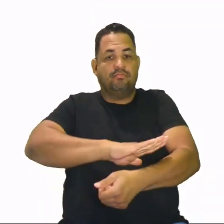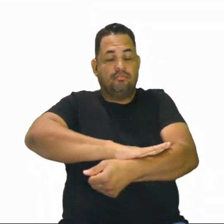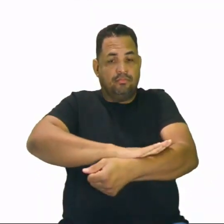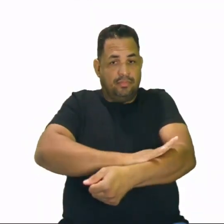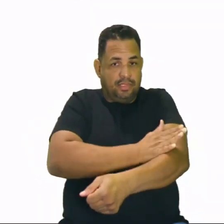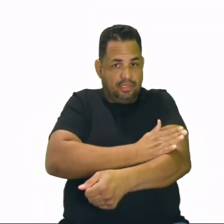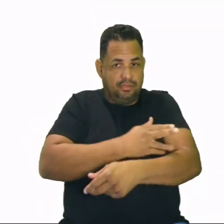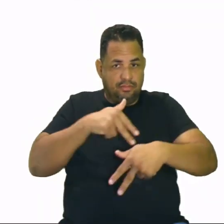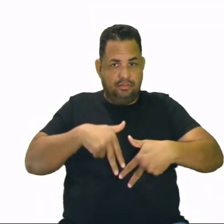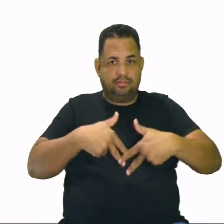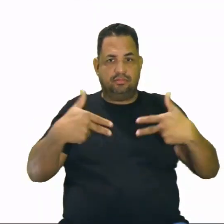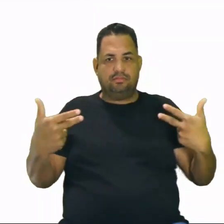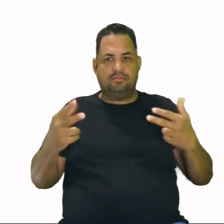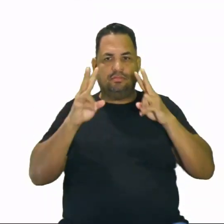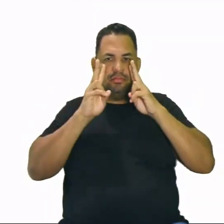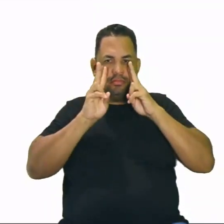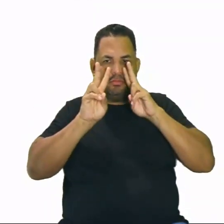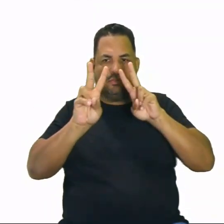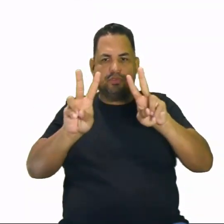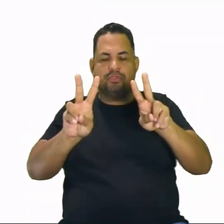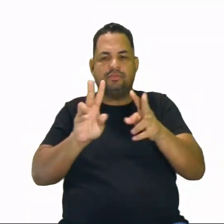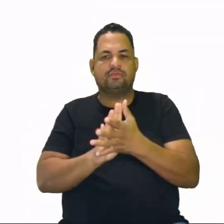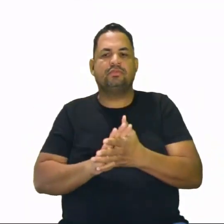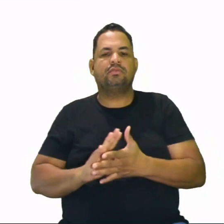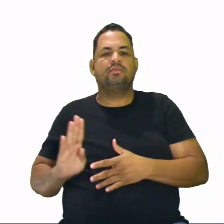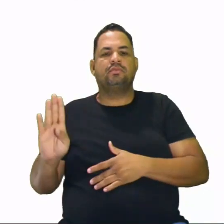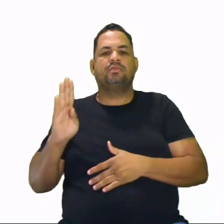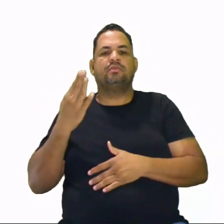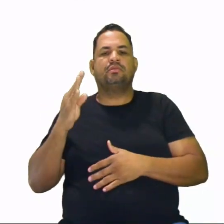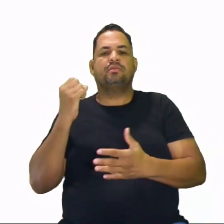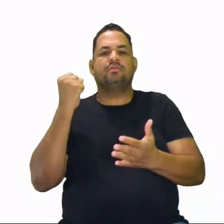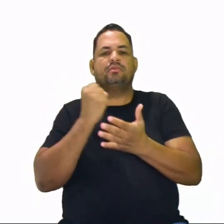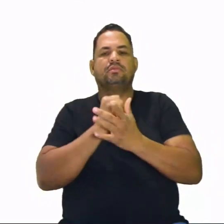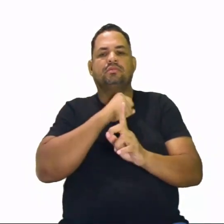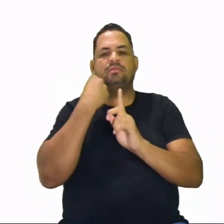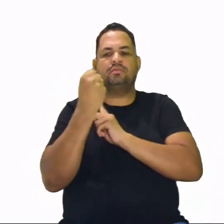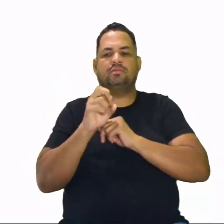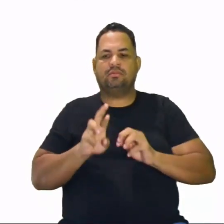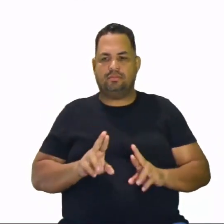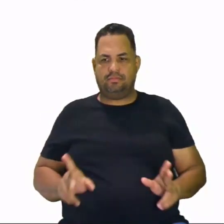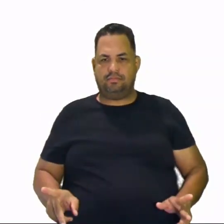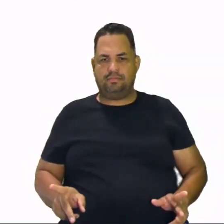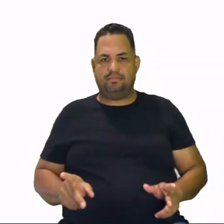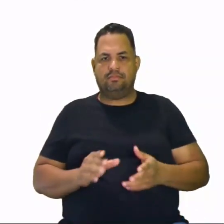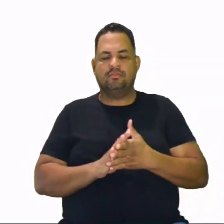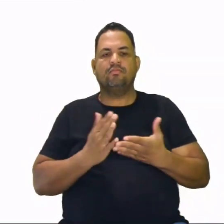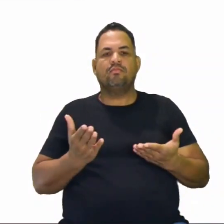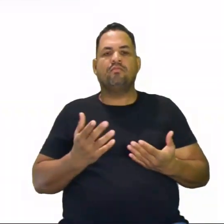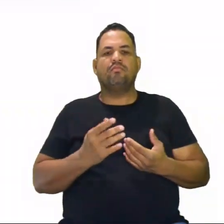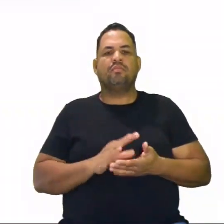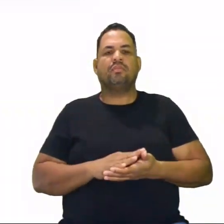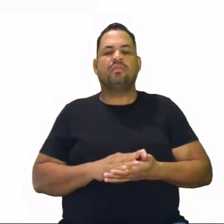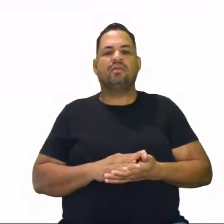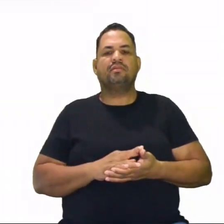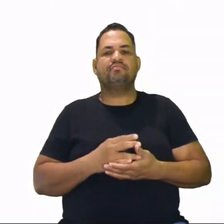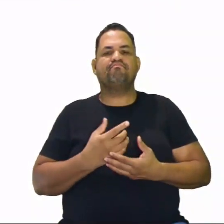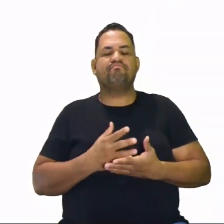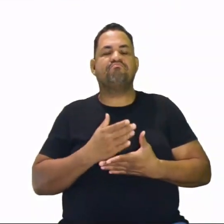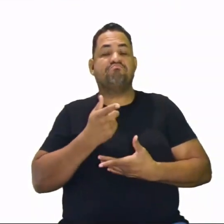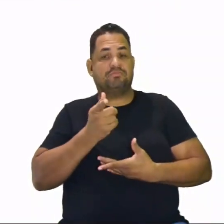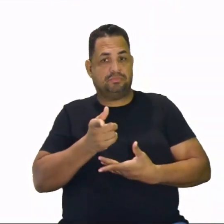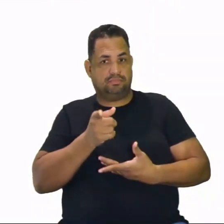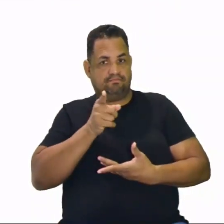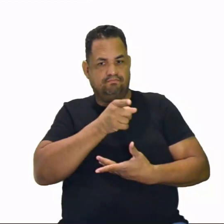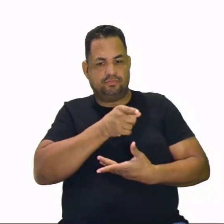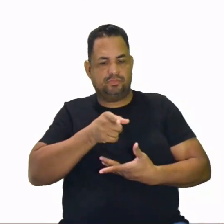racismo e etnia, essa visão aí biológica e o marcador social da diferença, Então, vocês vão